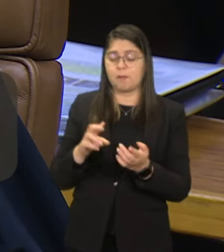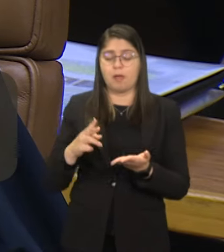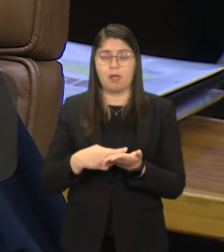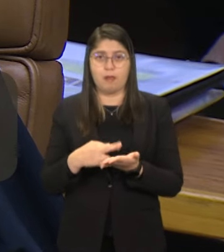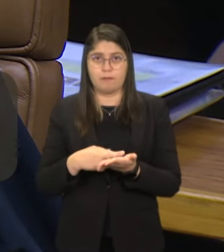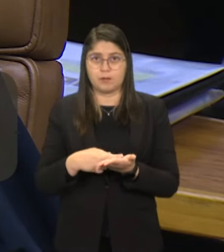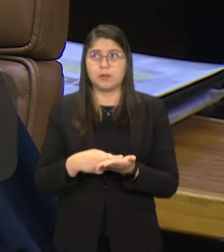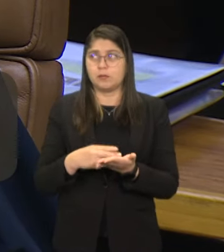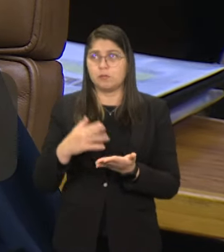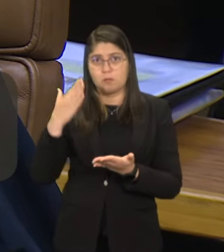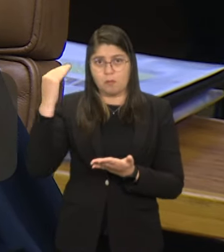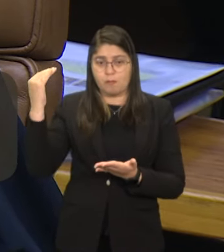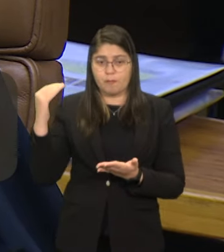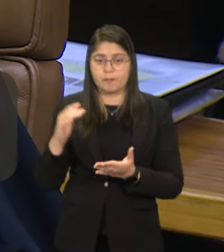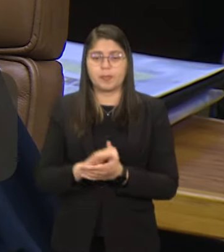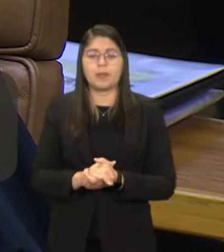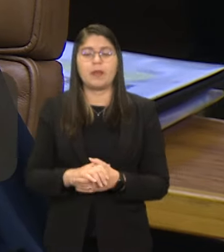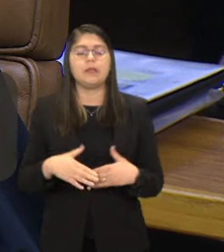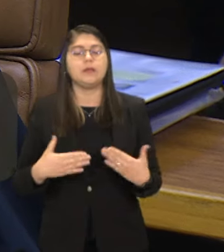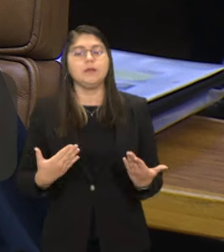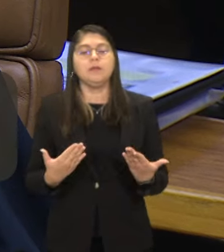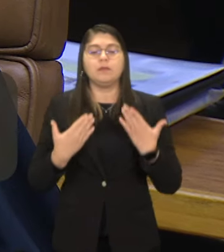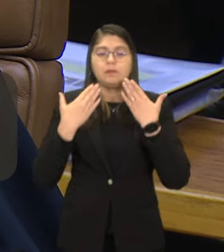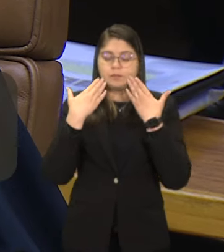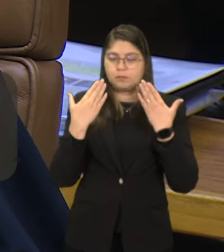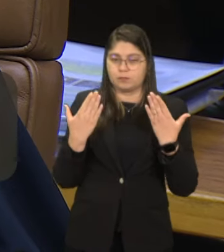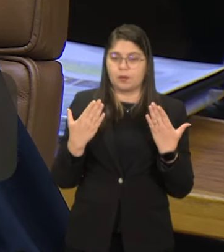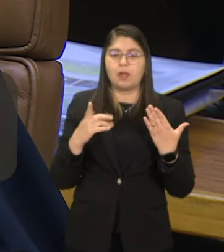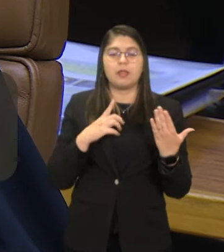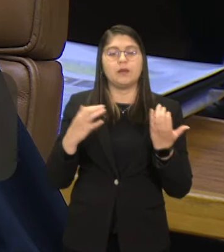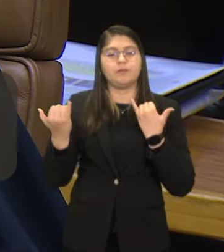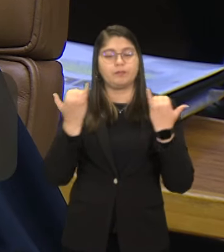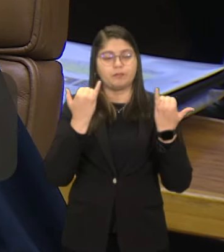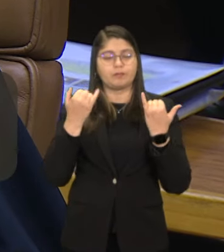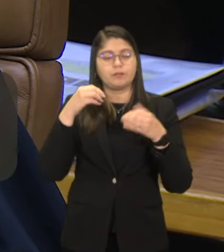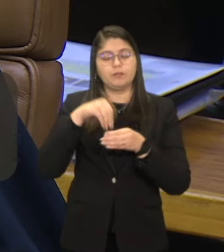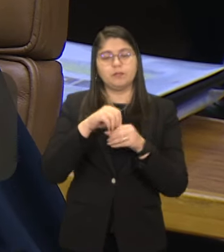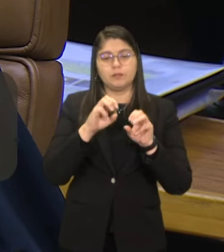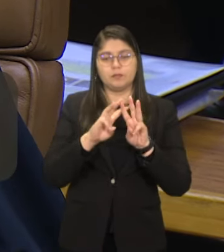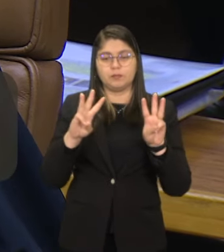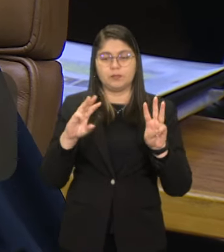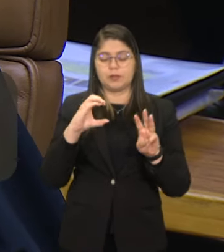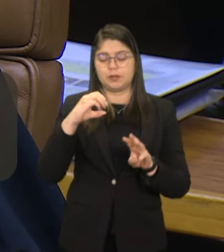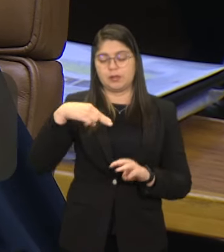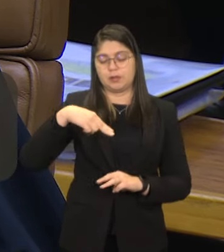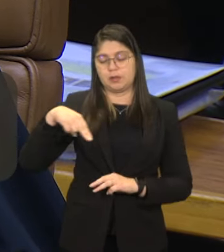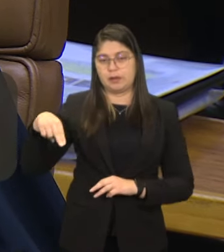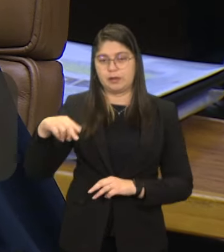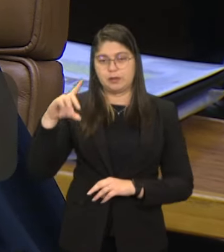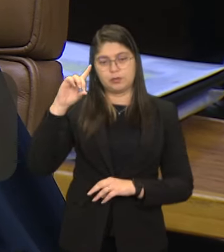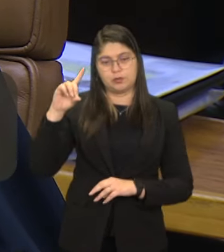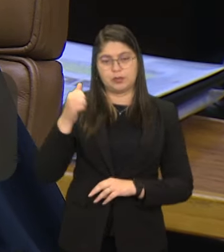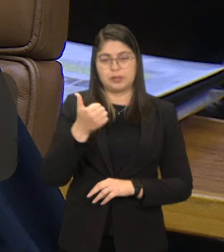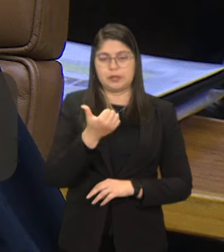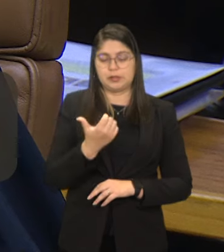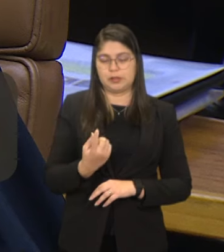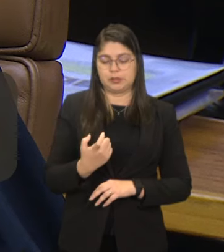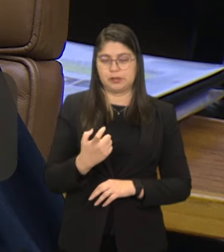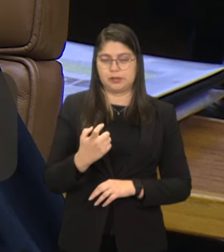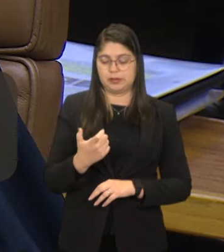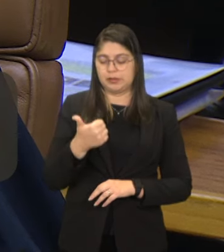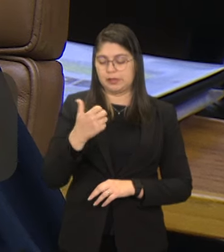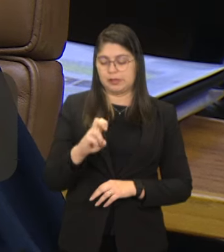poucos meses, corroborando meu raciocínio acima exposto, conforme notícia disponibilizada no site da CNN, em 15 de maio de 2023,